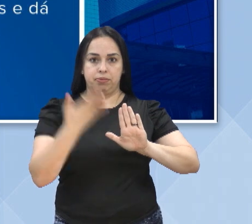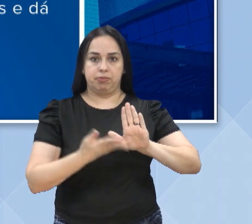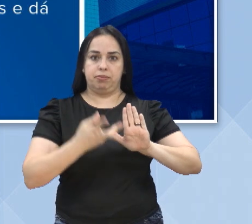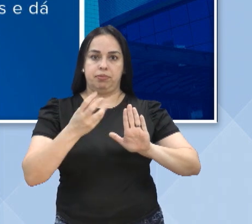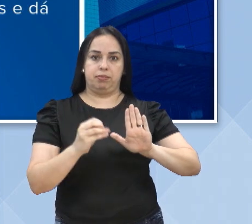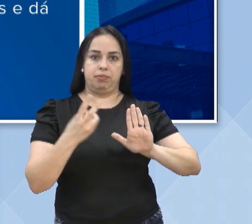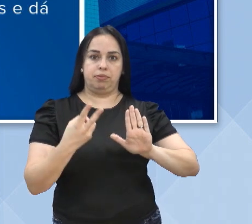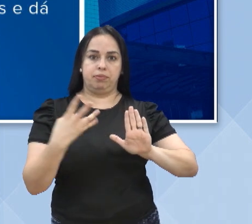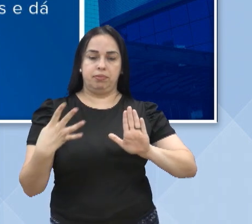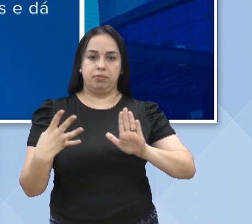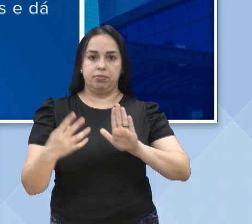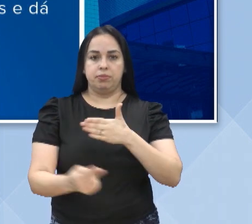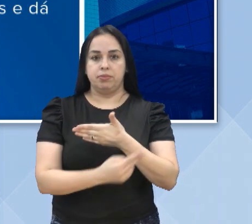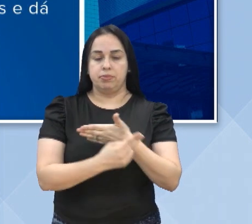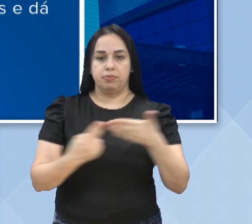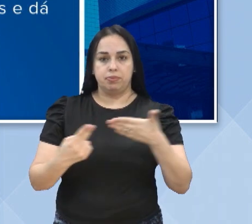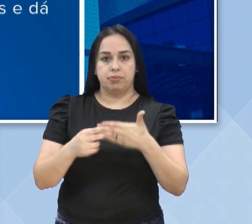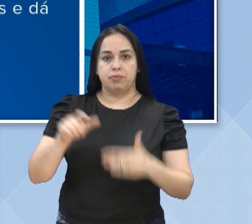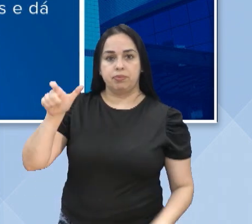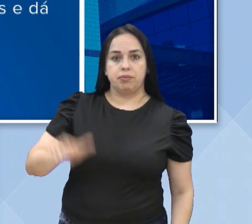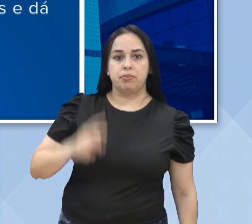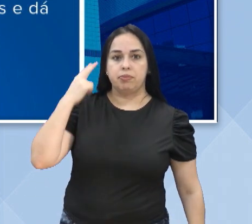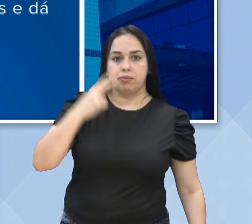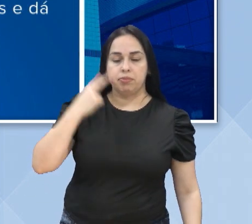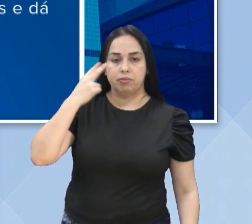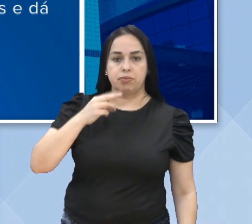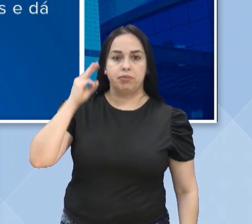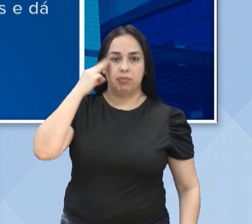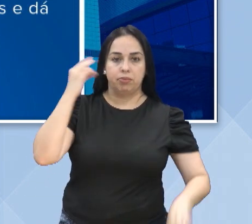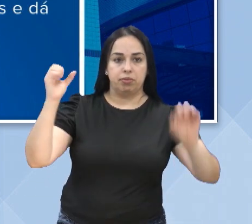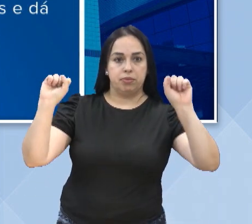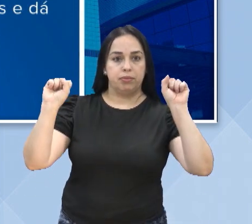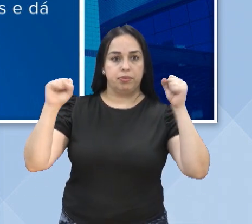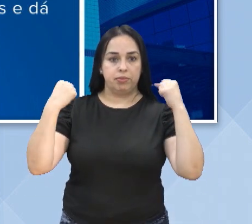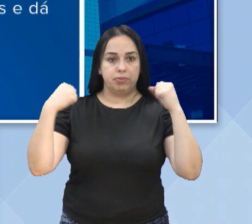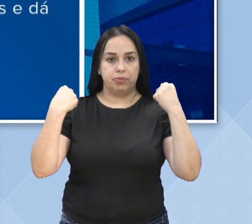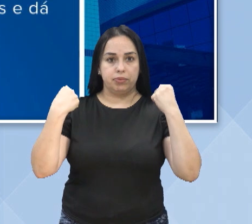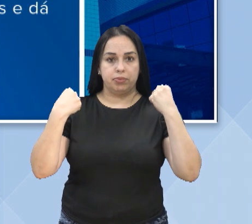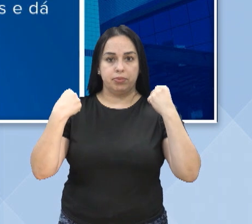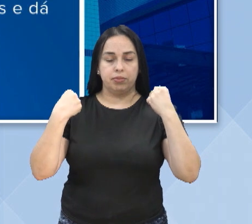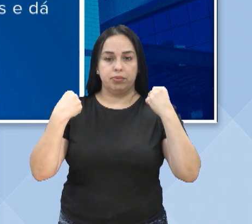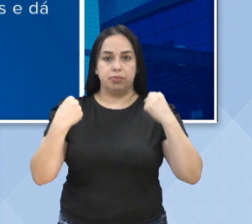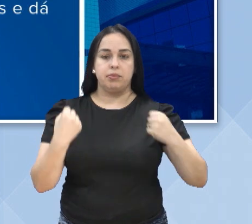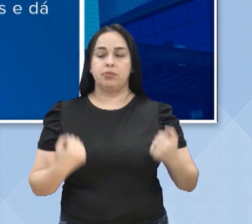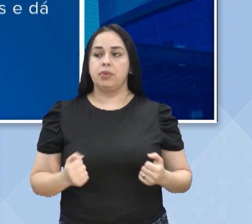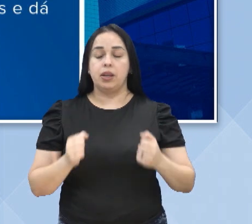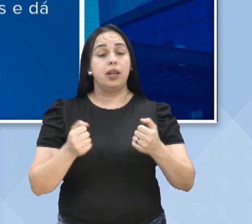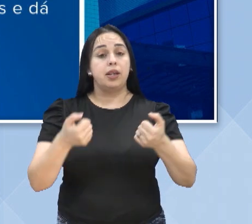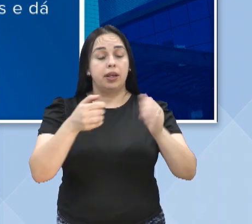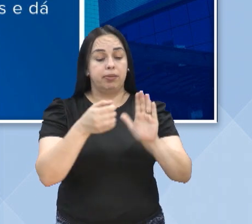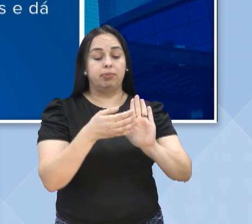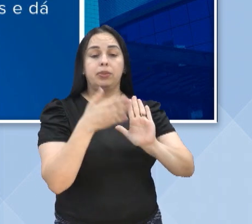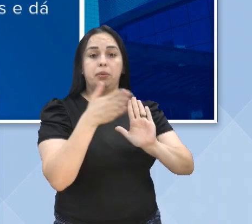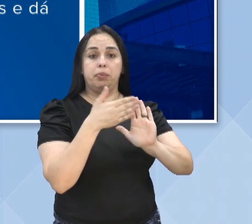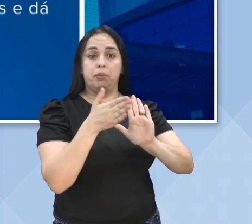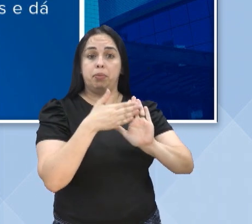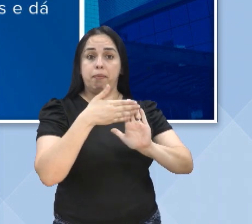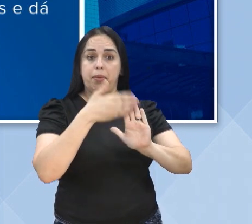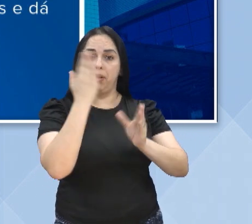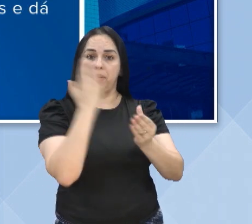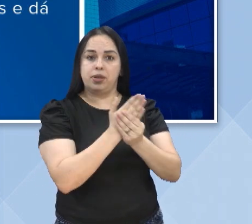416/2024. Autoria, vereador Marcão da Academia. Autoriza o Poder Executivo